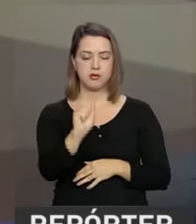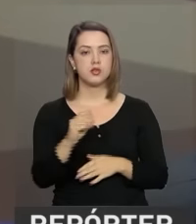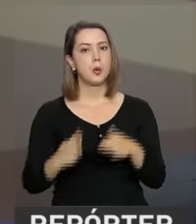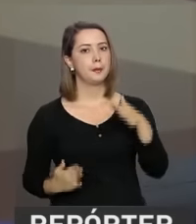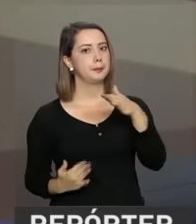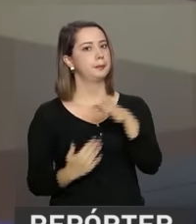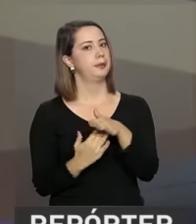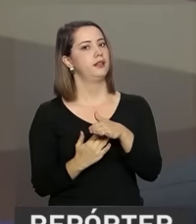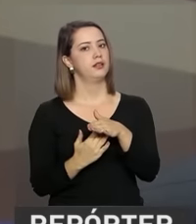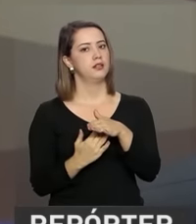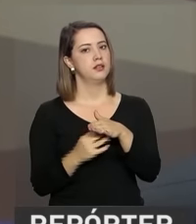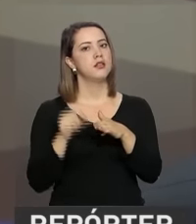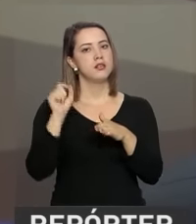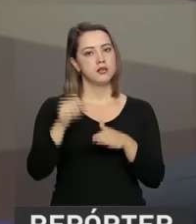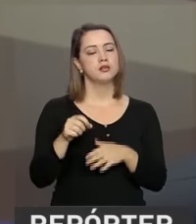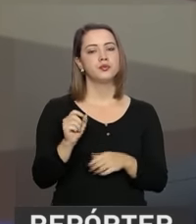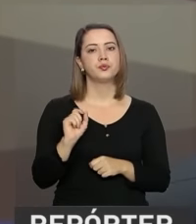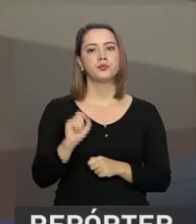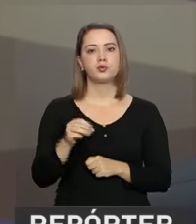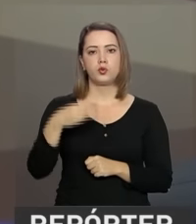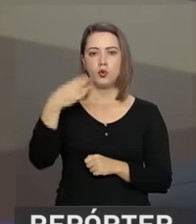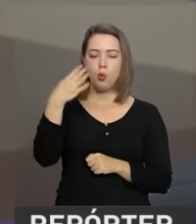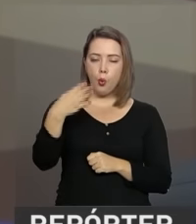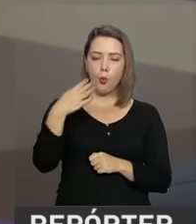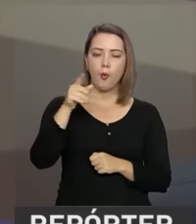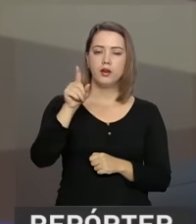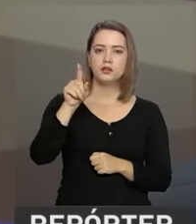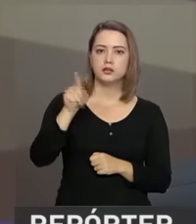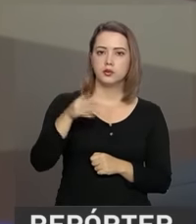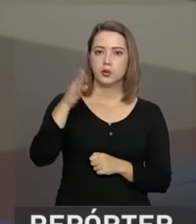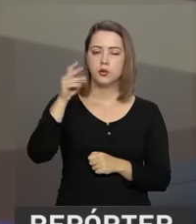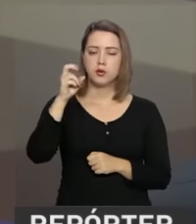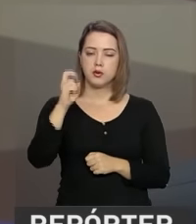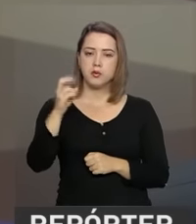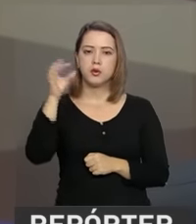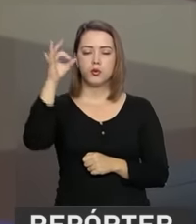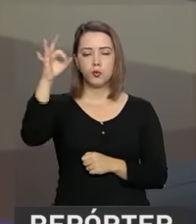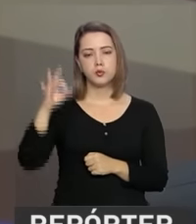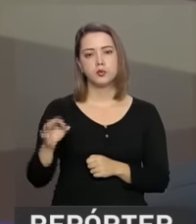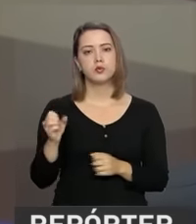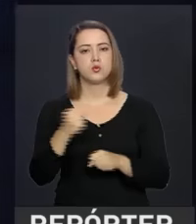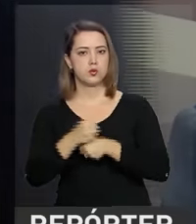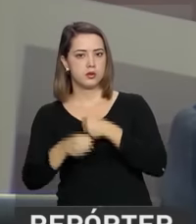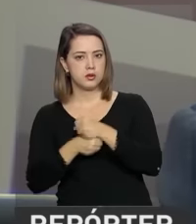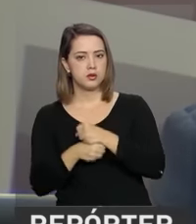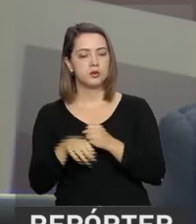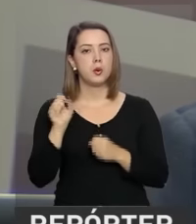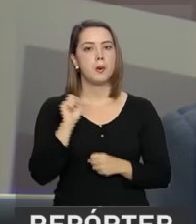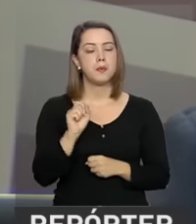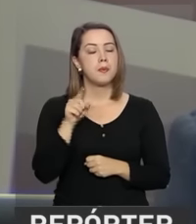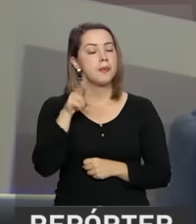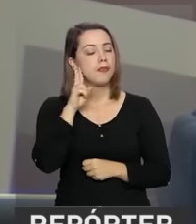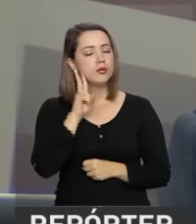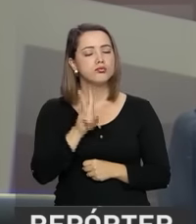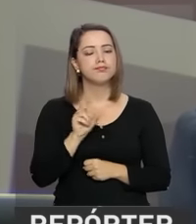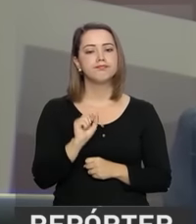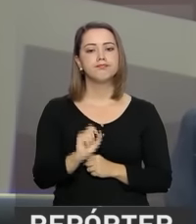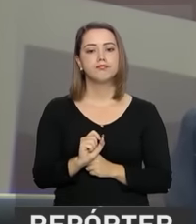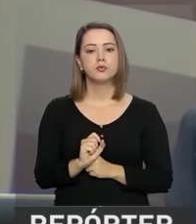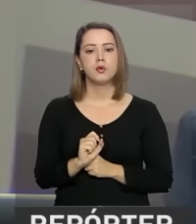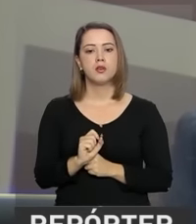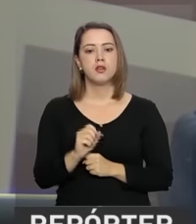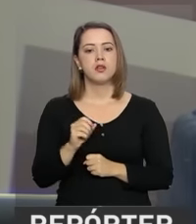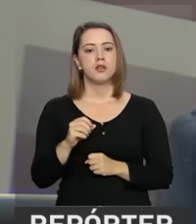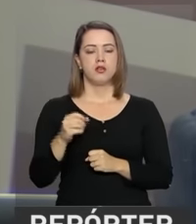de 4,5% ao ano, e de assegurar a solidez e eficiência do sistema financeiro. Para o economista, o nível